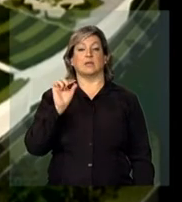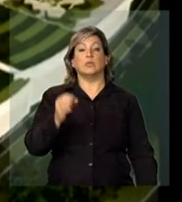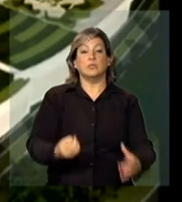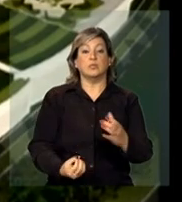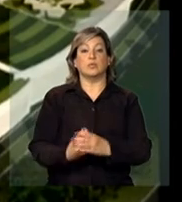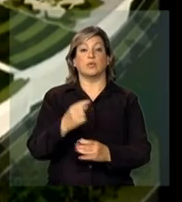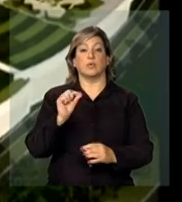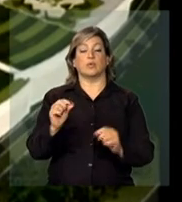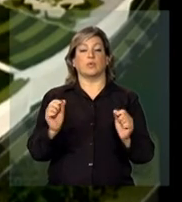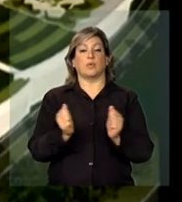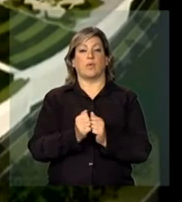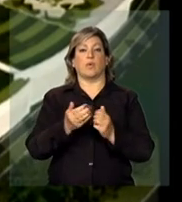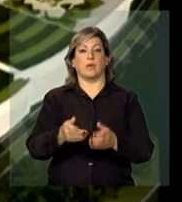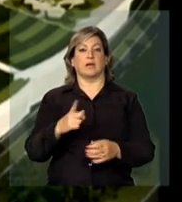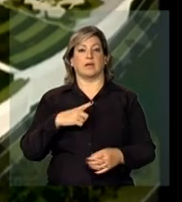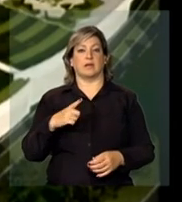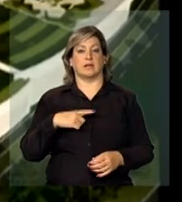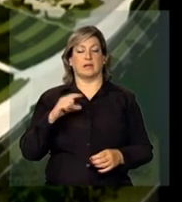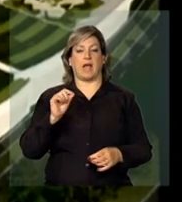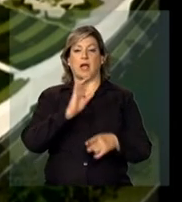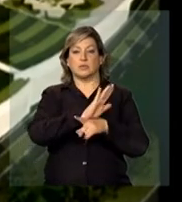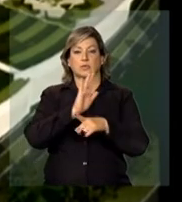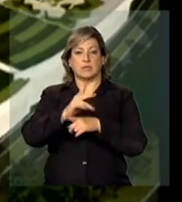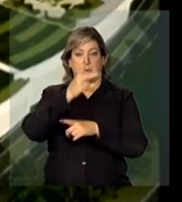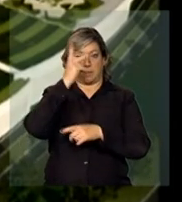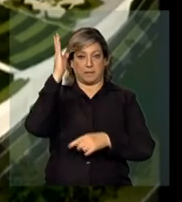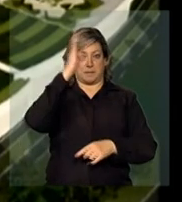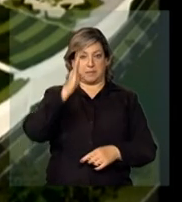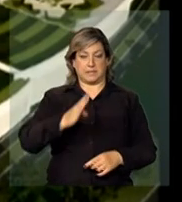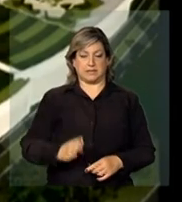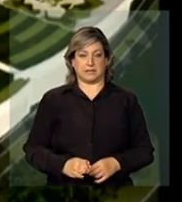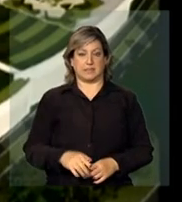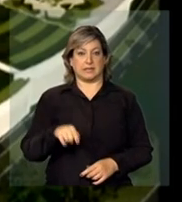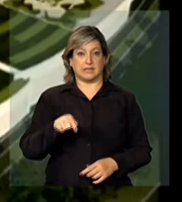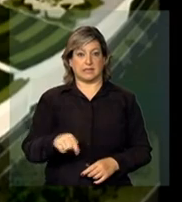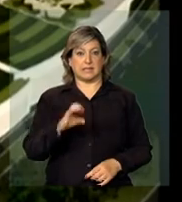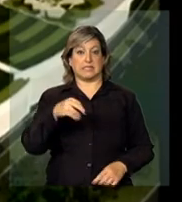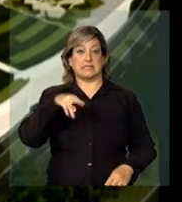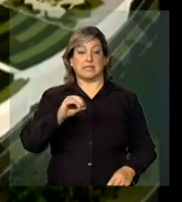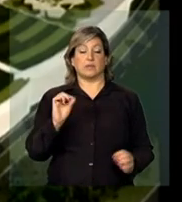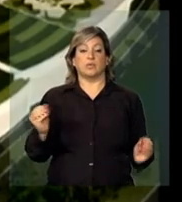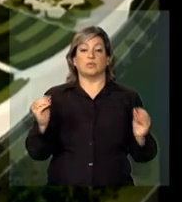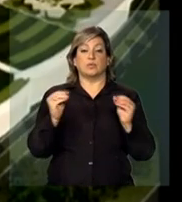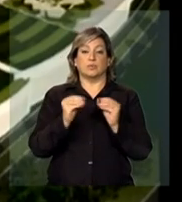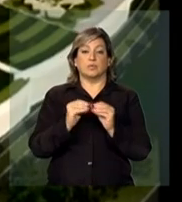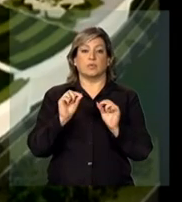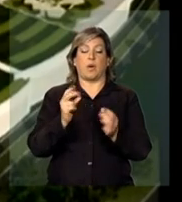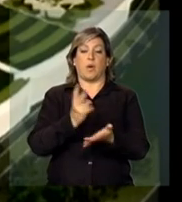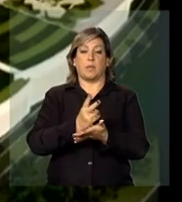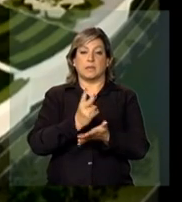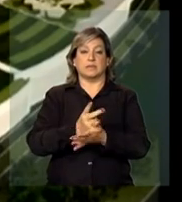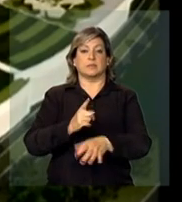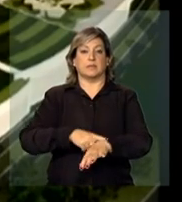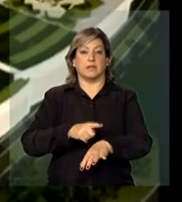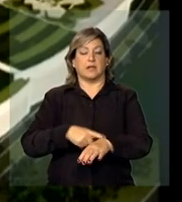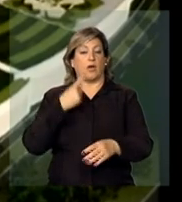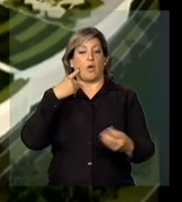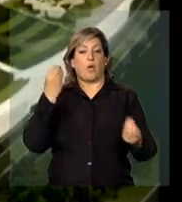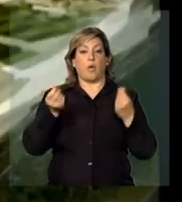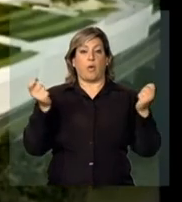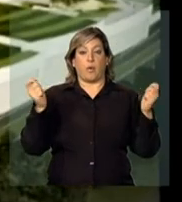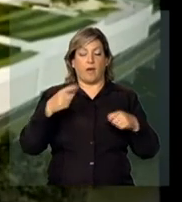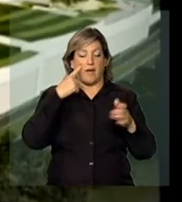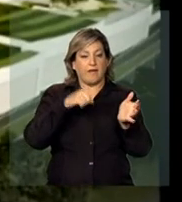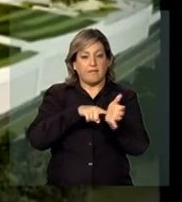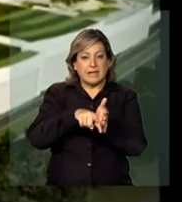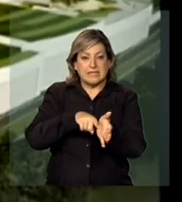nasce com o DNA de servir a população brasileira é um centro que reúne ao mesmo tempo a condição de